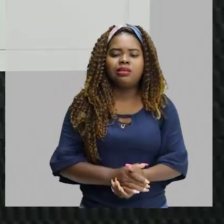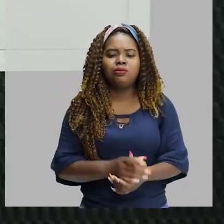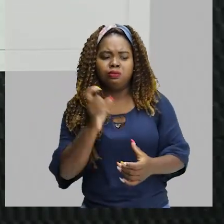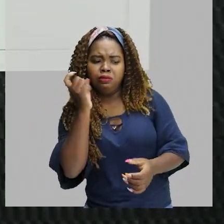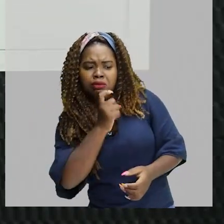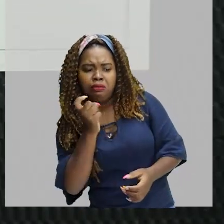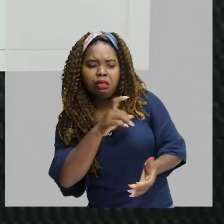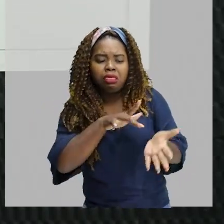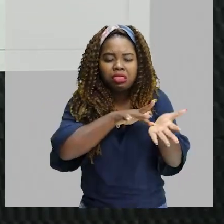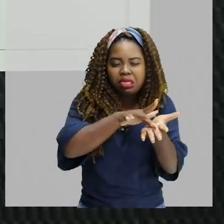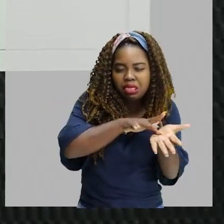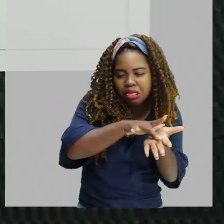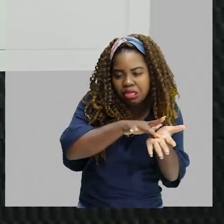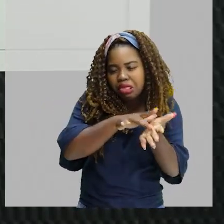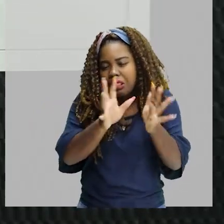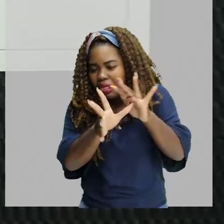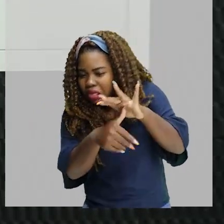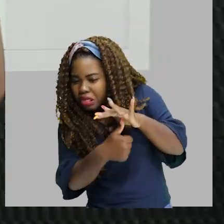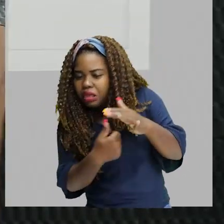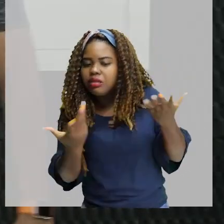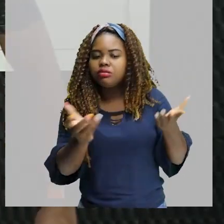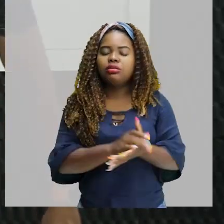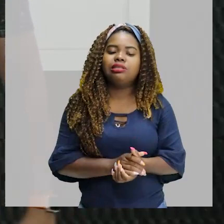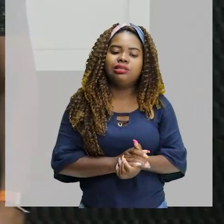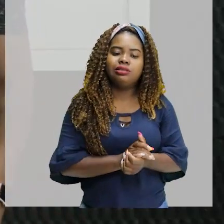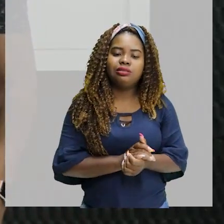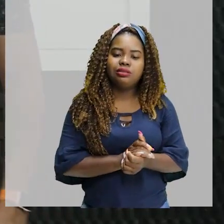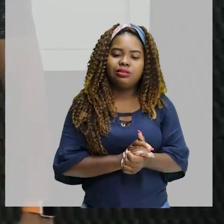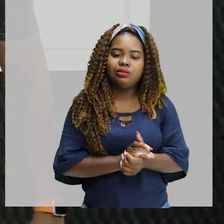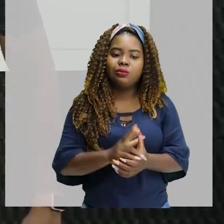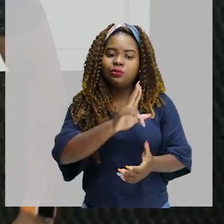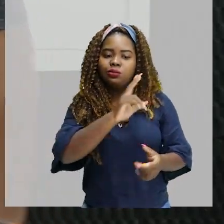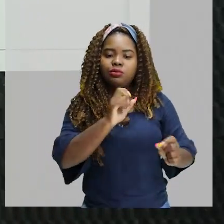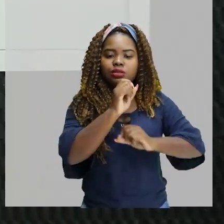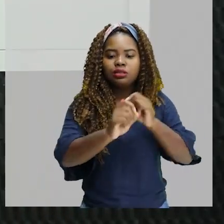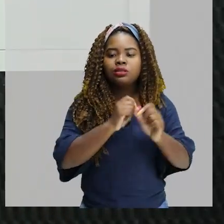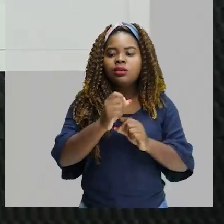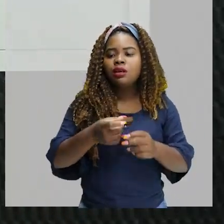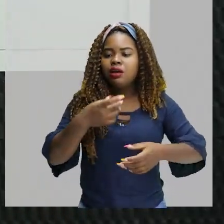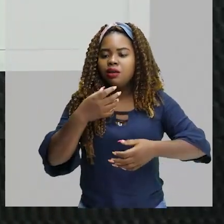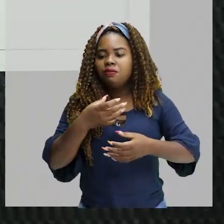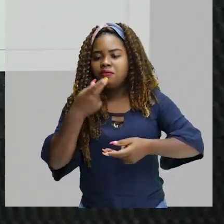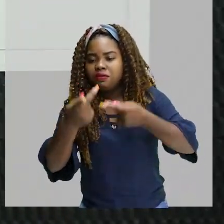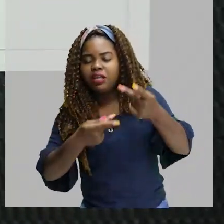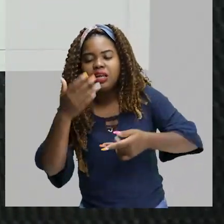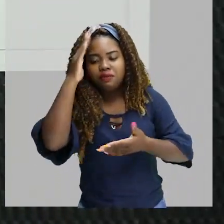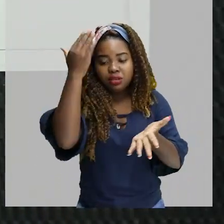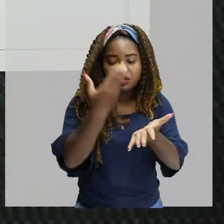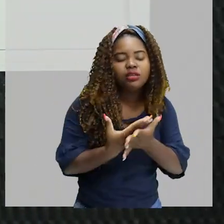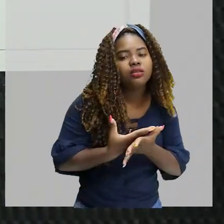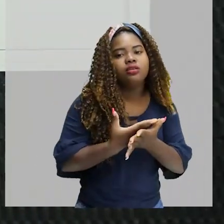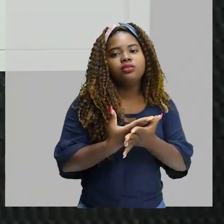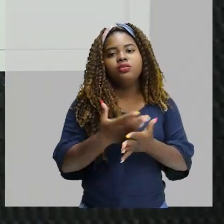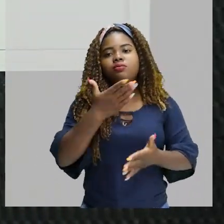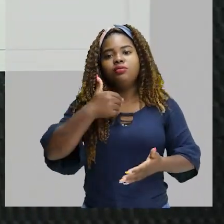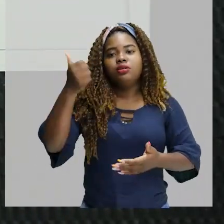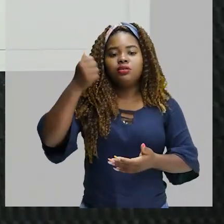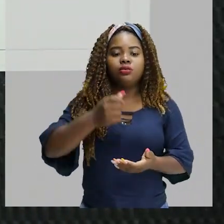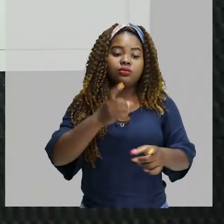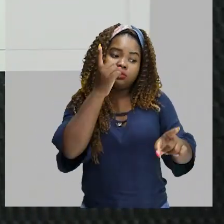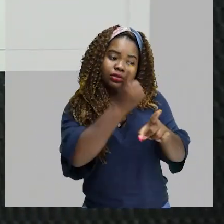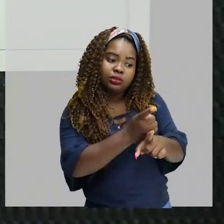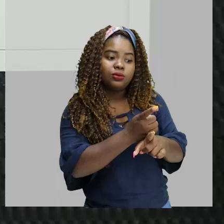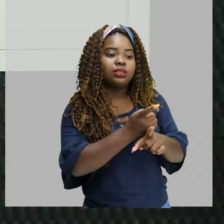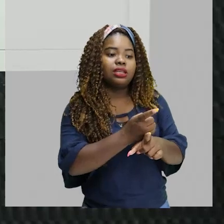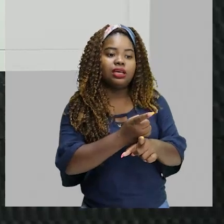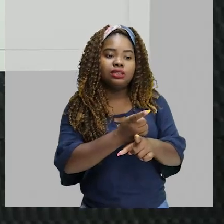mentiroso, um enganador. Então, em nome da garantia daquilo que ele pregava, era melhor que ele encontrasse a morte bebendo o veneno